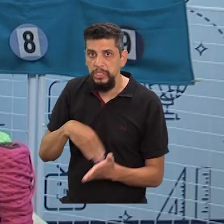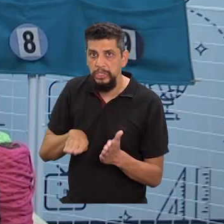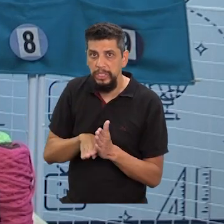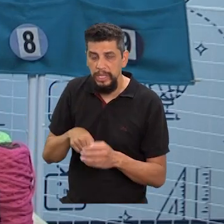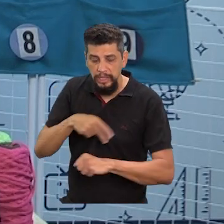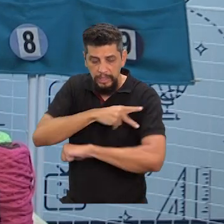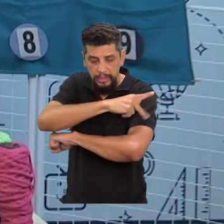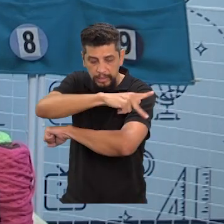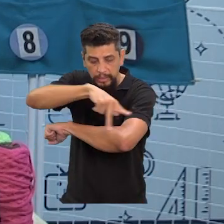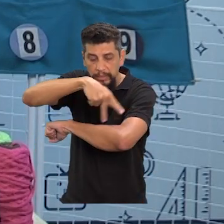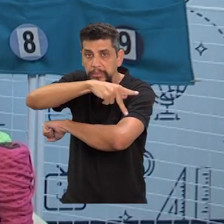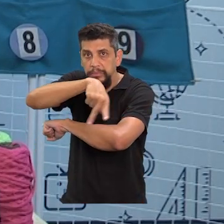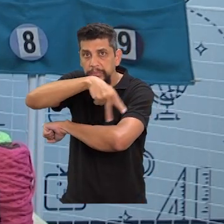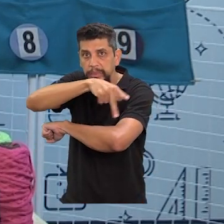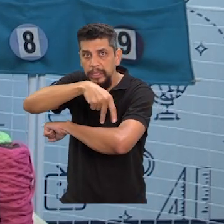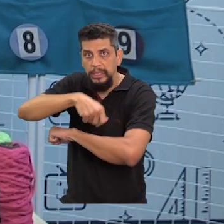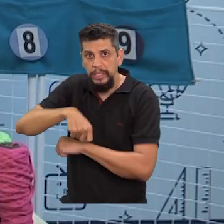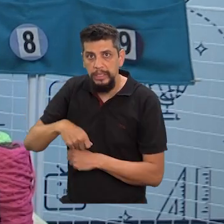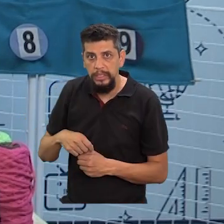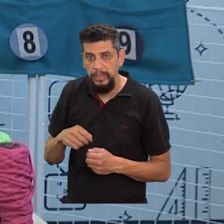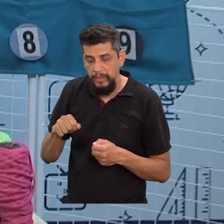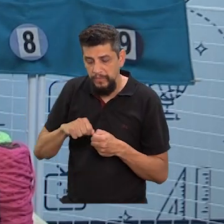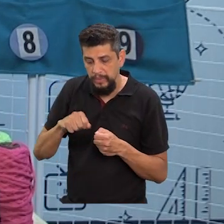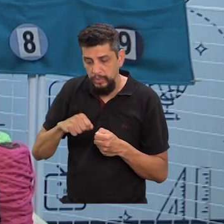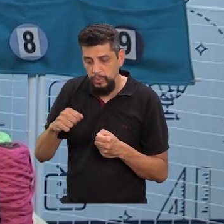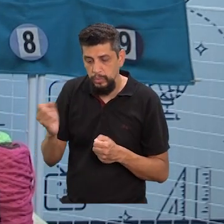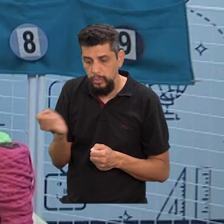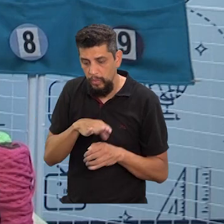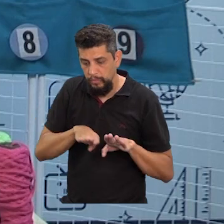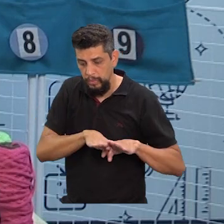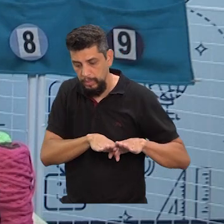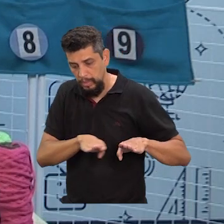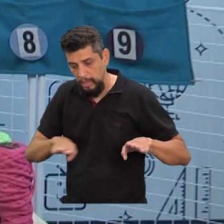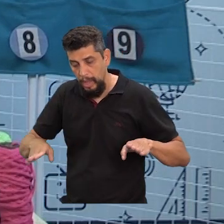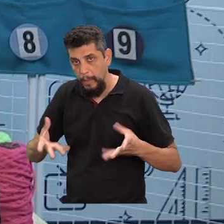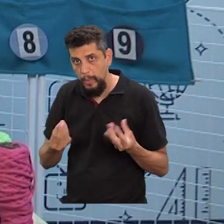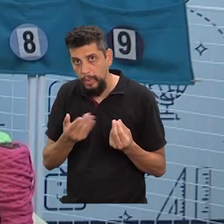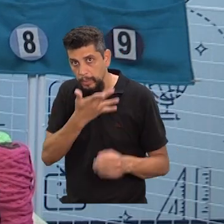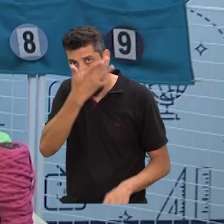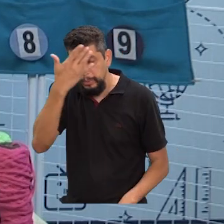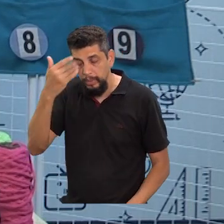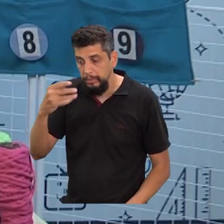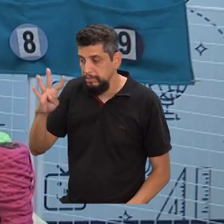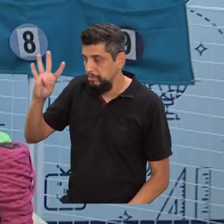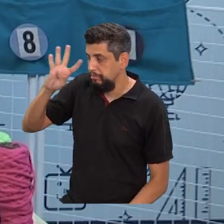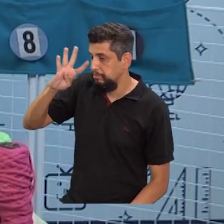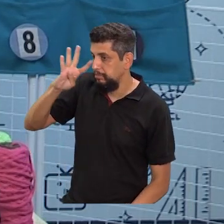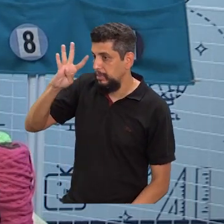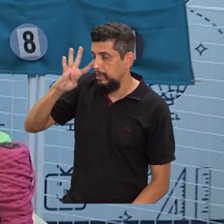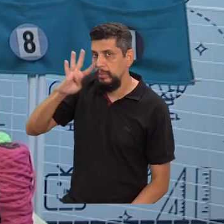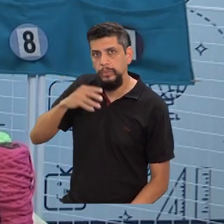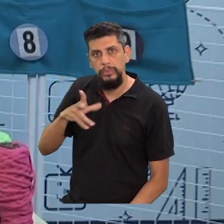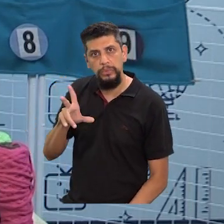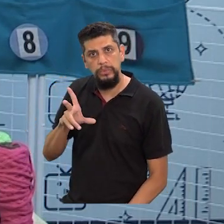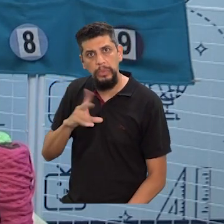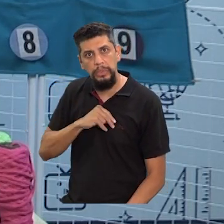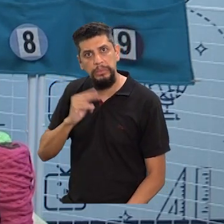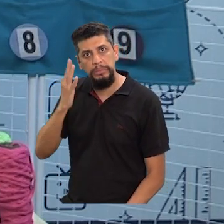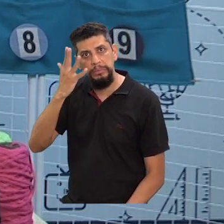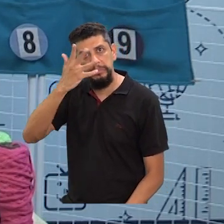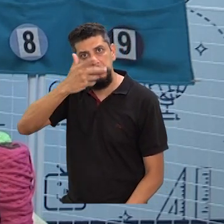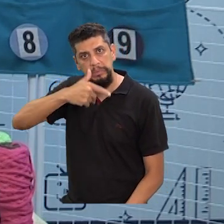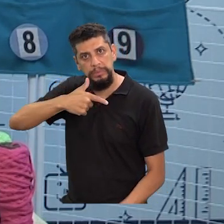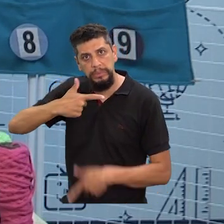na praça, quando Aracne estava tecendo um novo tapete e muitos olhavam, todos babando pelo